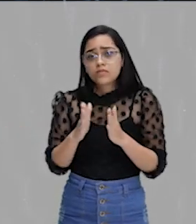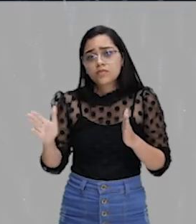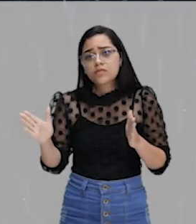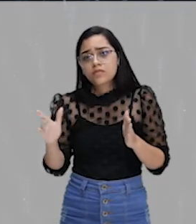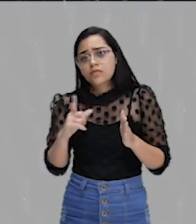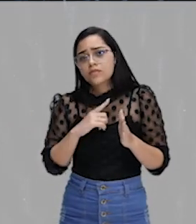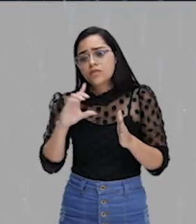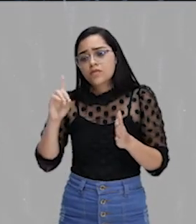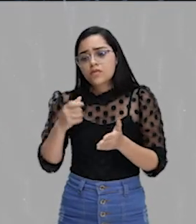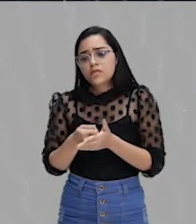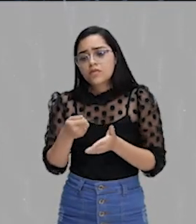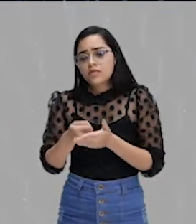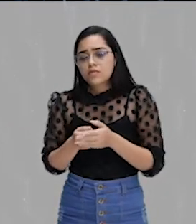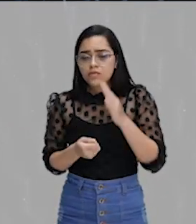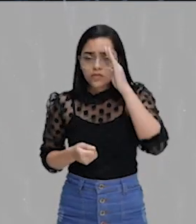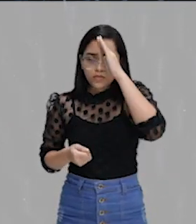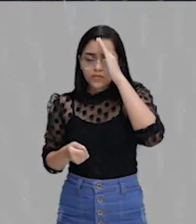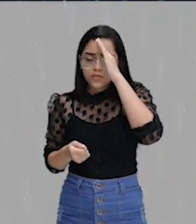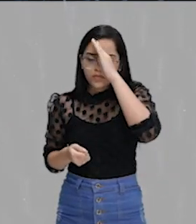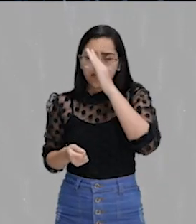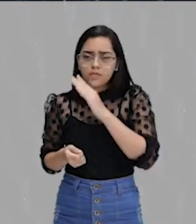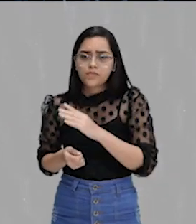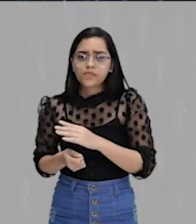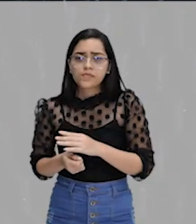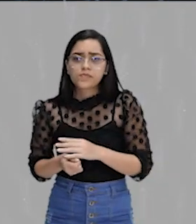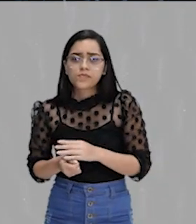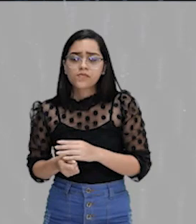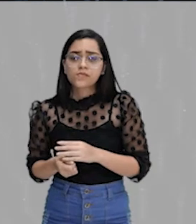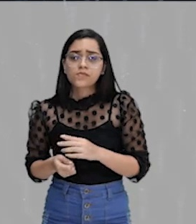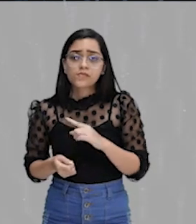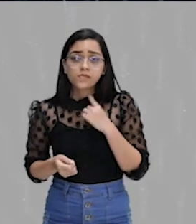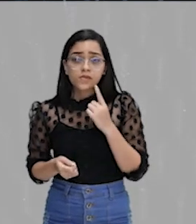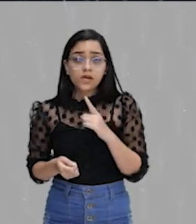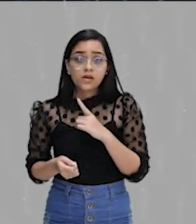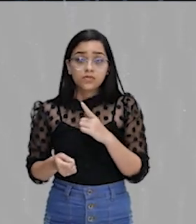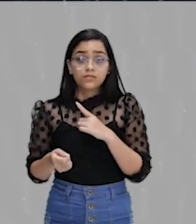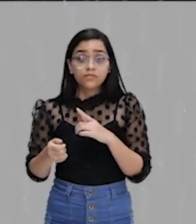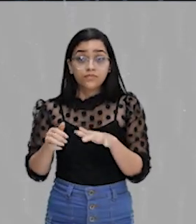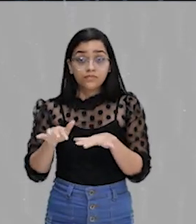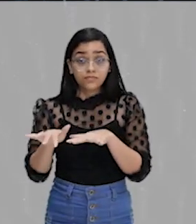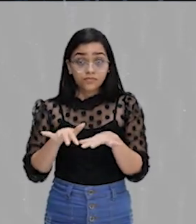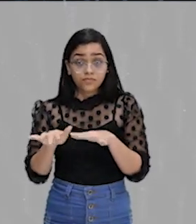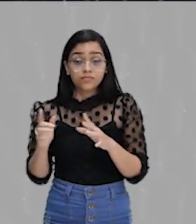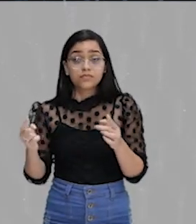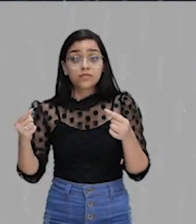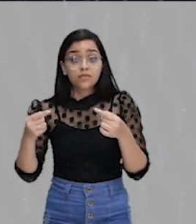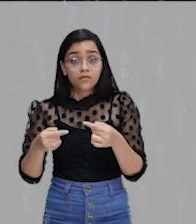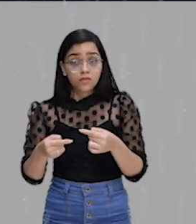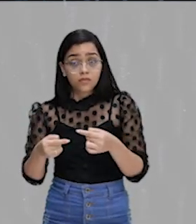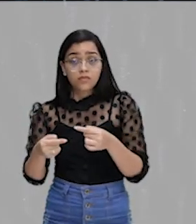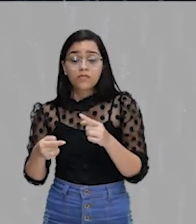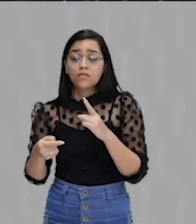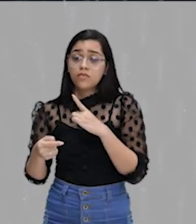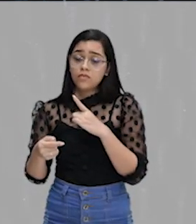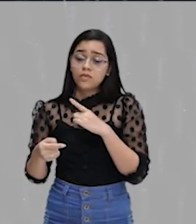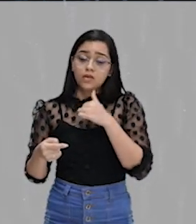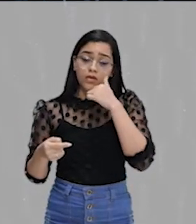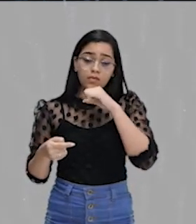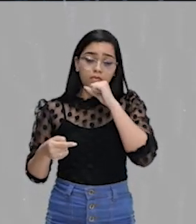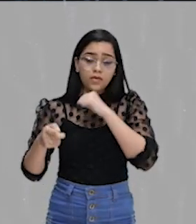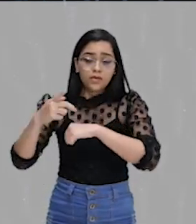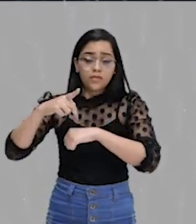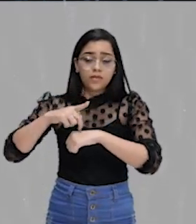a ditadura civil-militar brasileira. Então, nós temos um movimento que é contra o desaparecimento de cidadãos à mãe das praças de